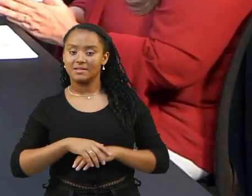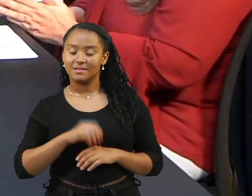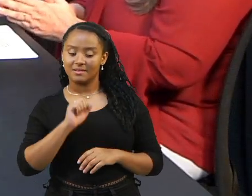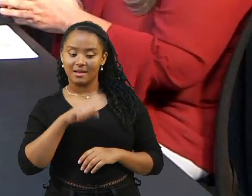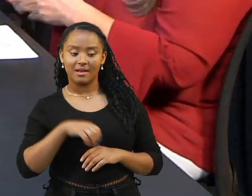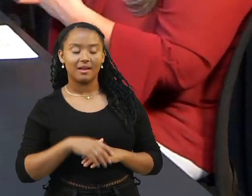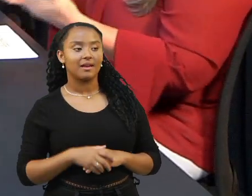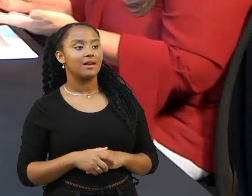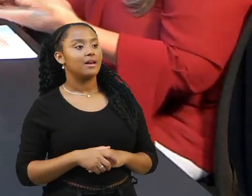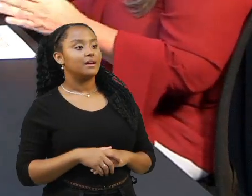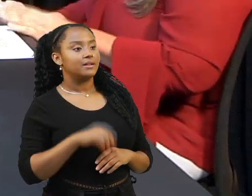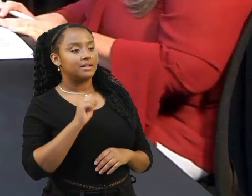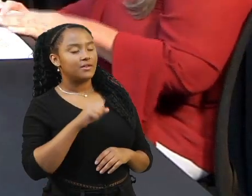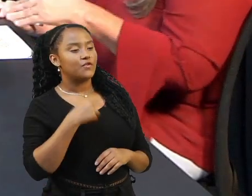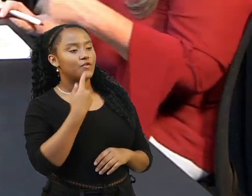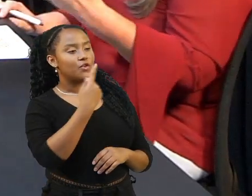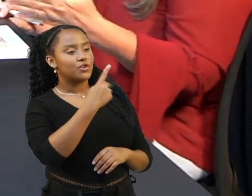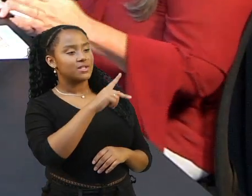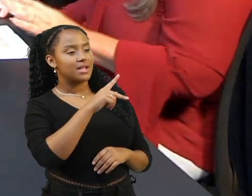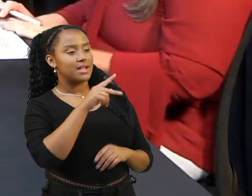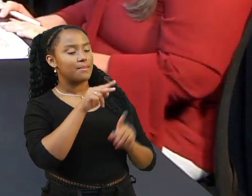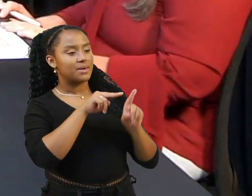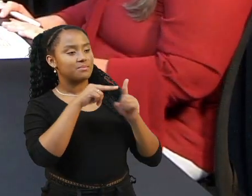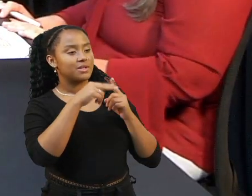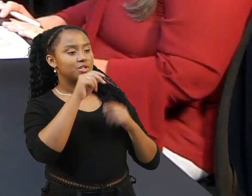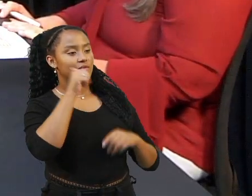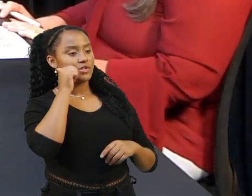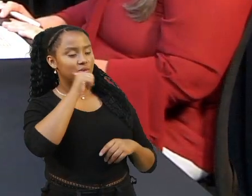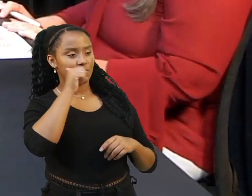Muito. Como mulher, foi mais difícil?